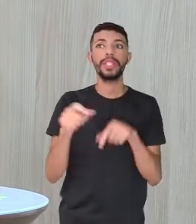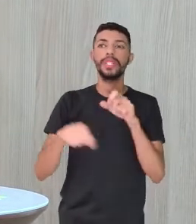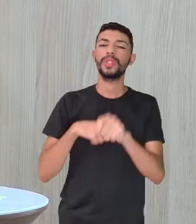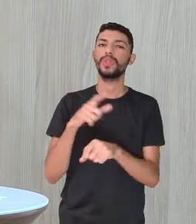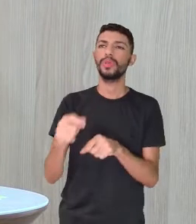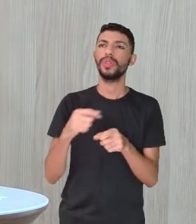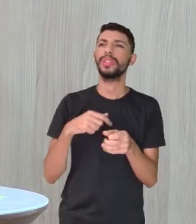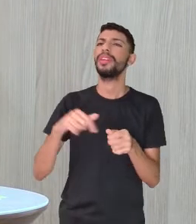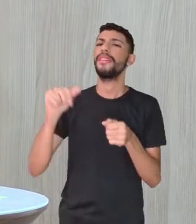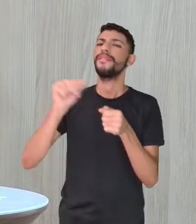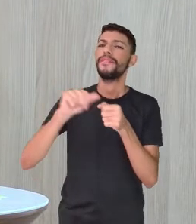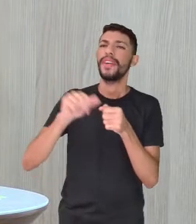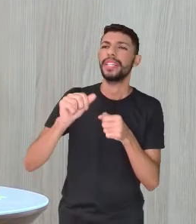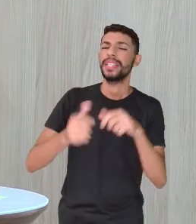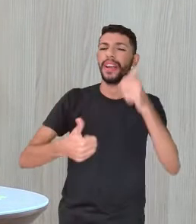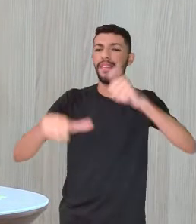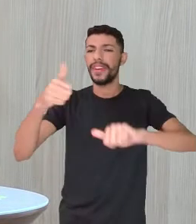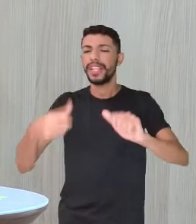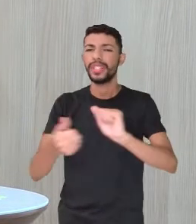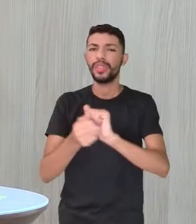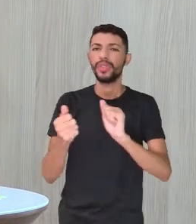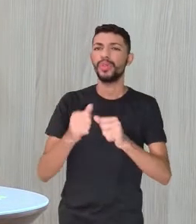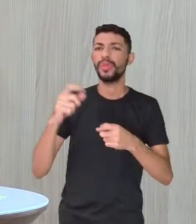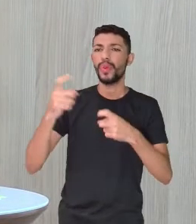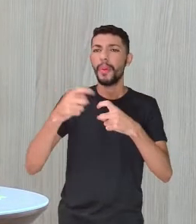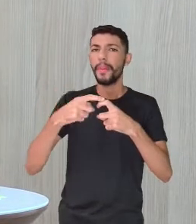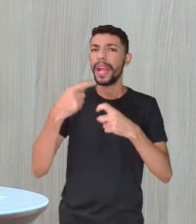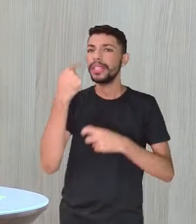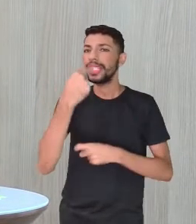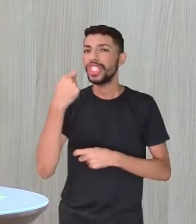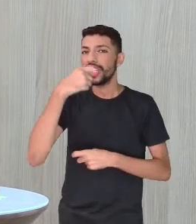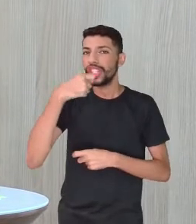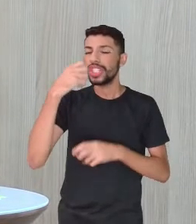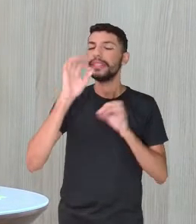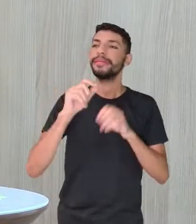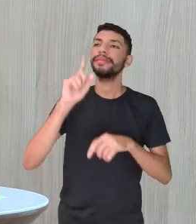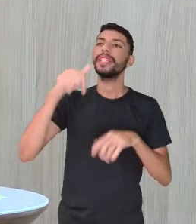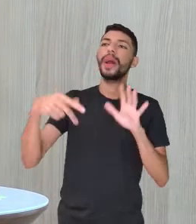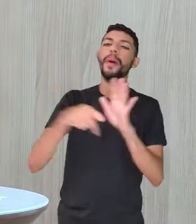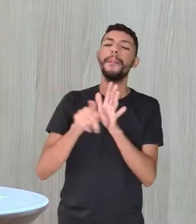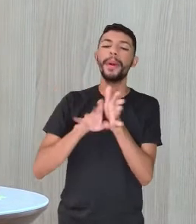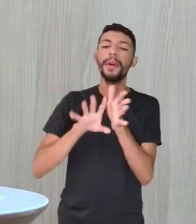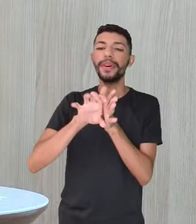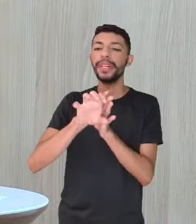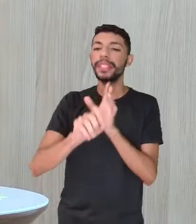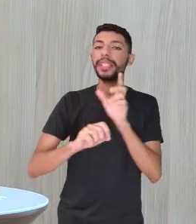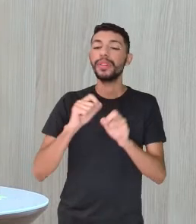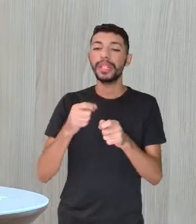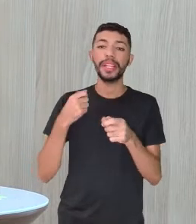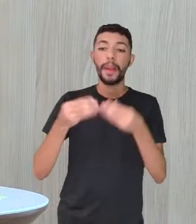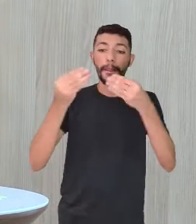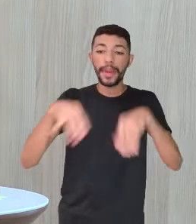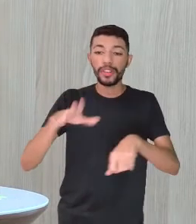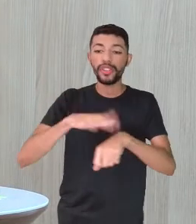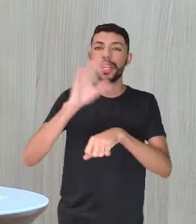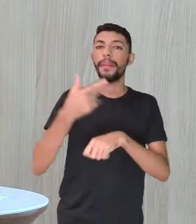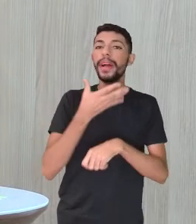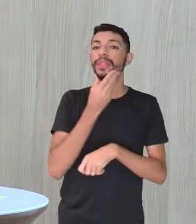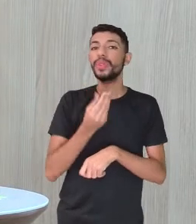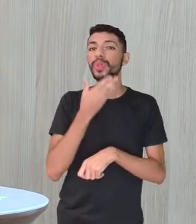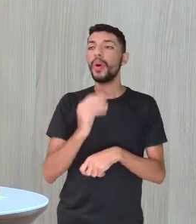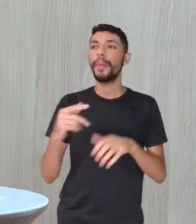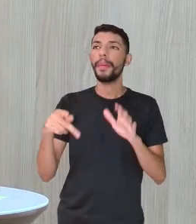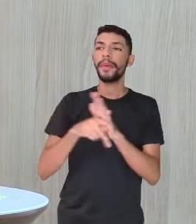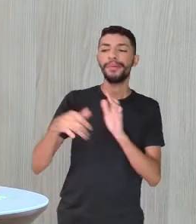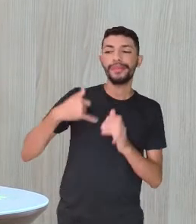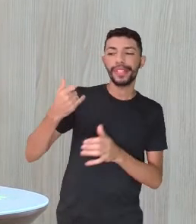para fazer uma avaliação anual, no mínimo, não é? É um câncer que atinge mais homens a partir dos 40 anos de idade. O tabagismo,